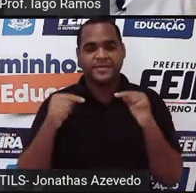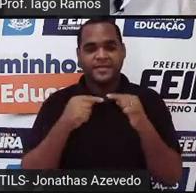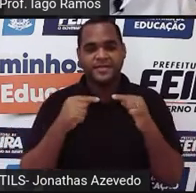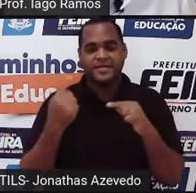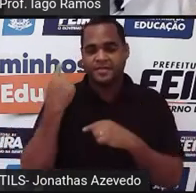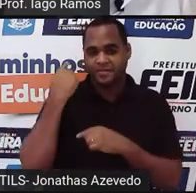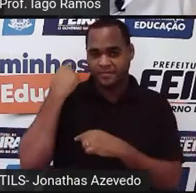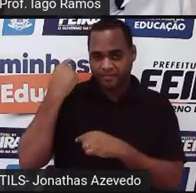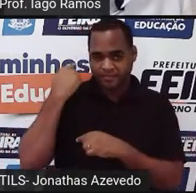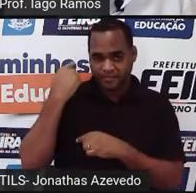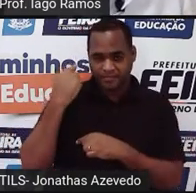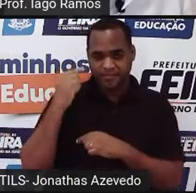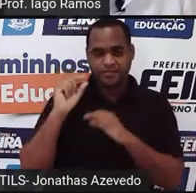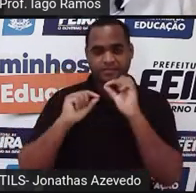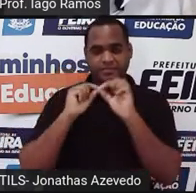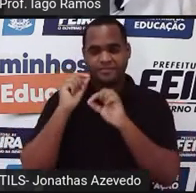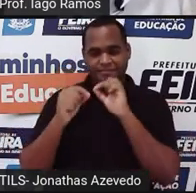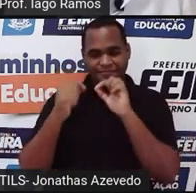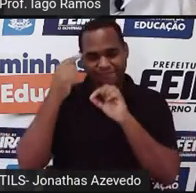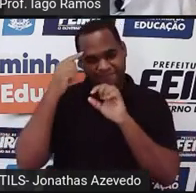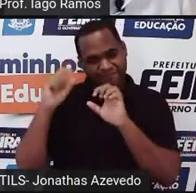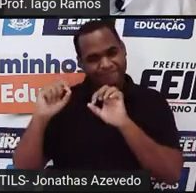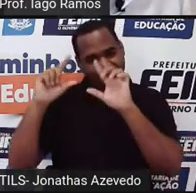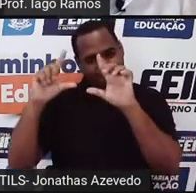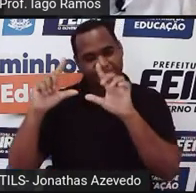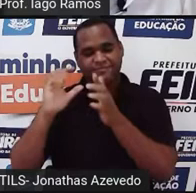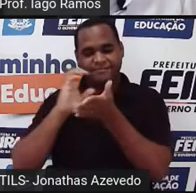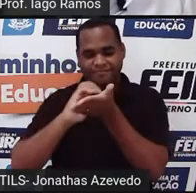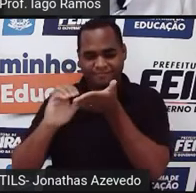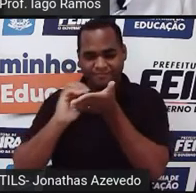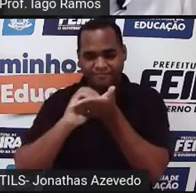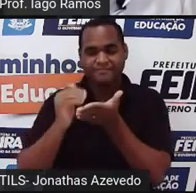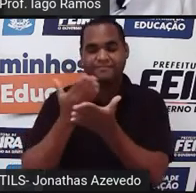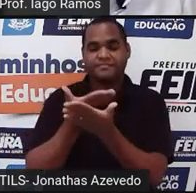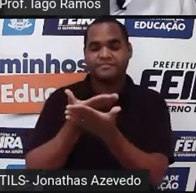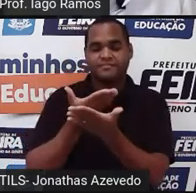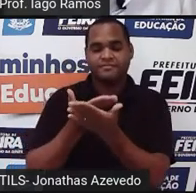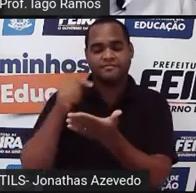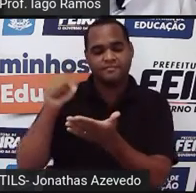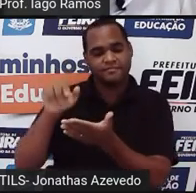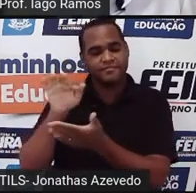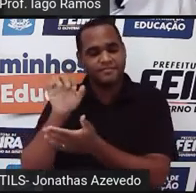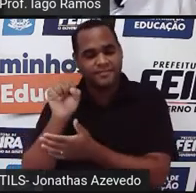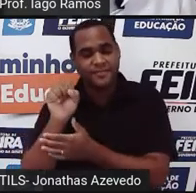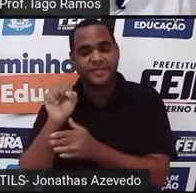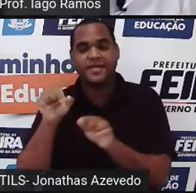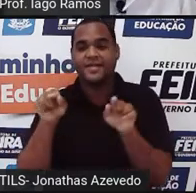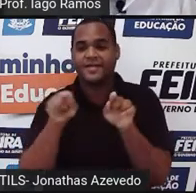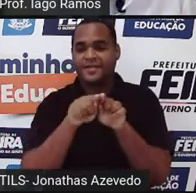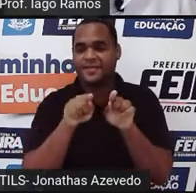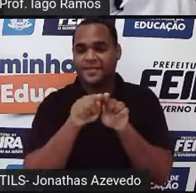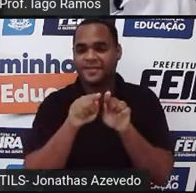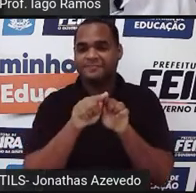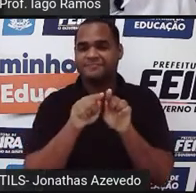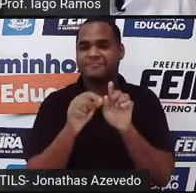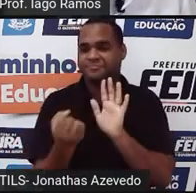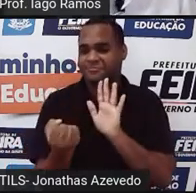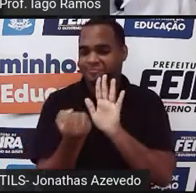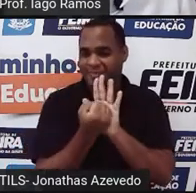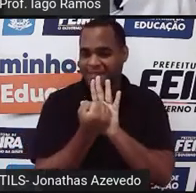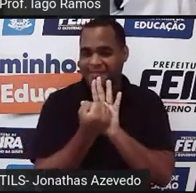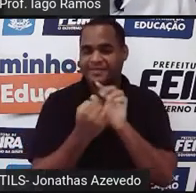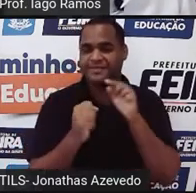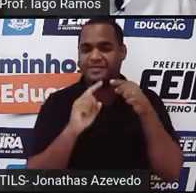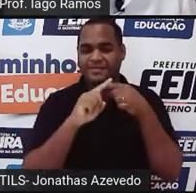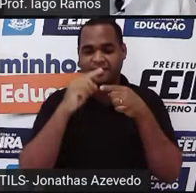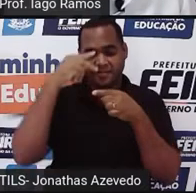aqui atrás de mim como sempre o cartaz da Secretaria Municipal de Educação de Feira de Santana que tem as logomarcas